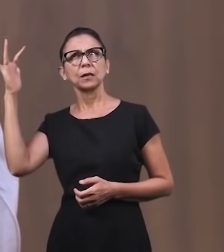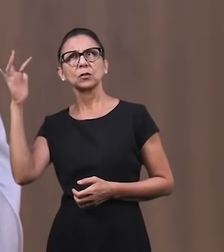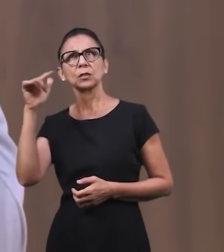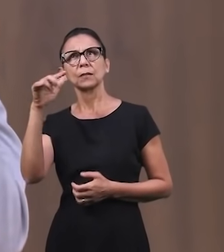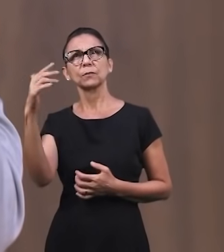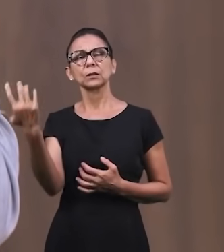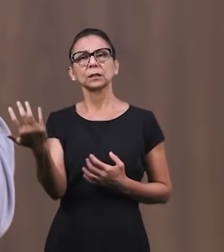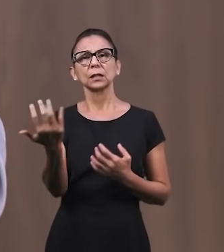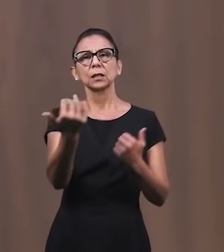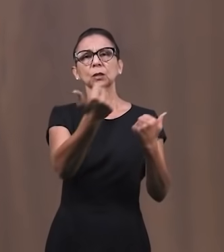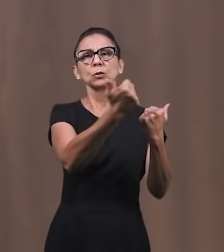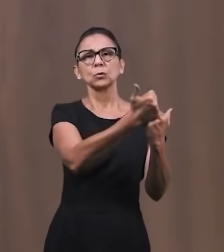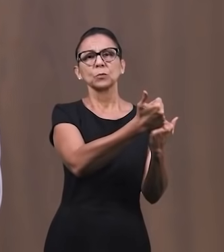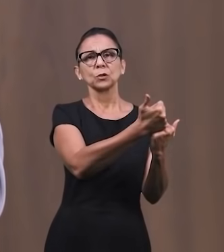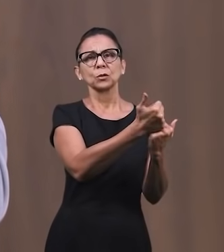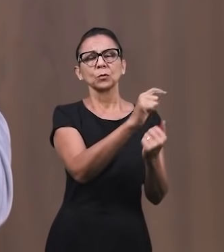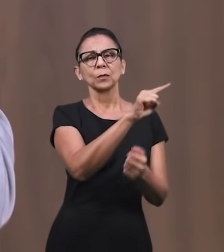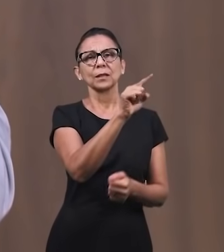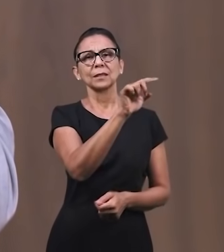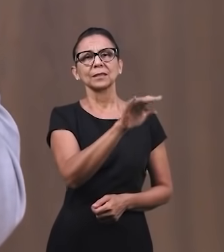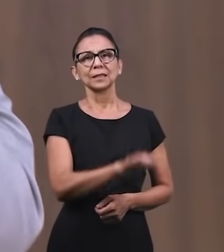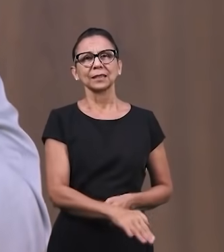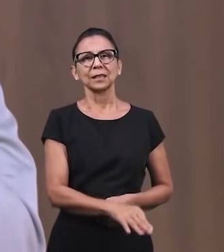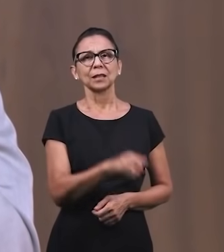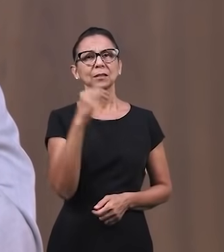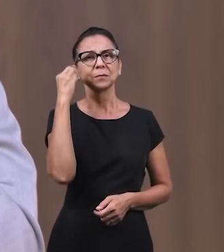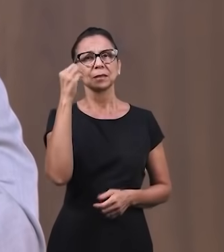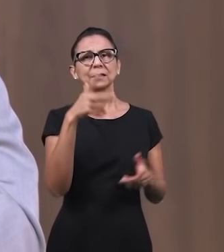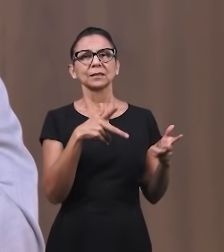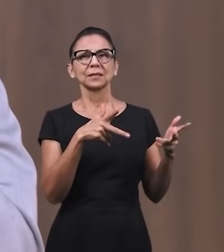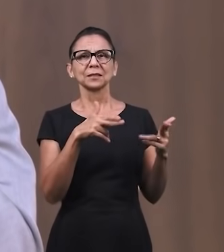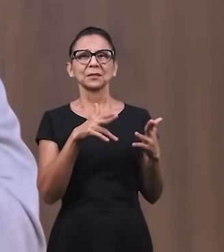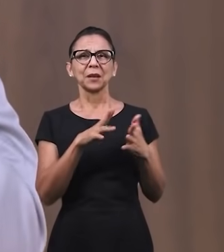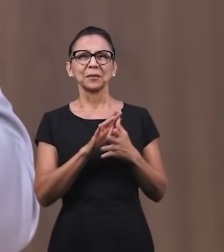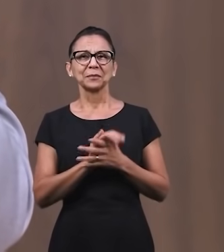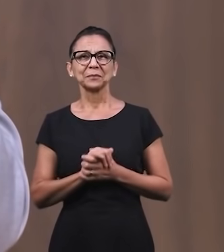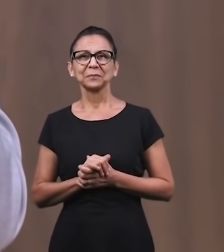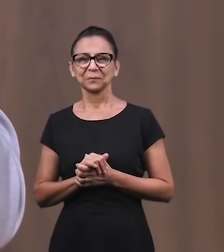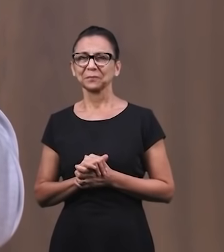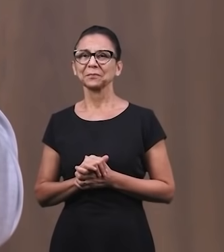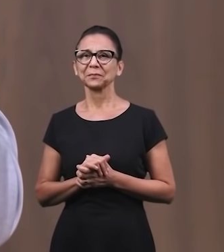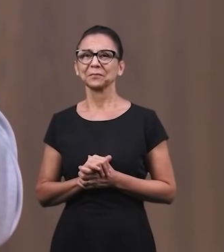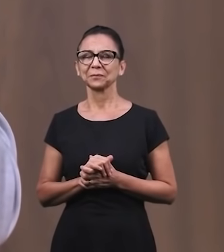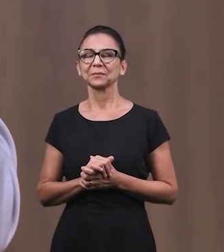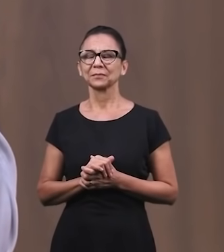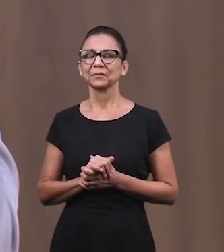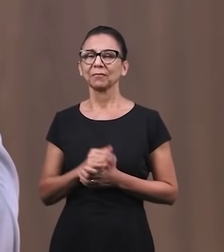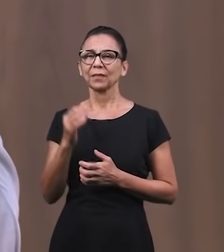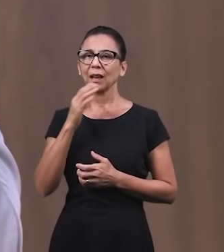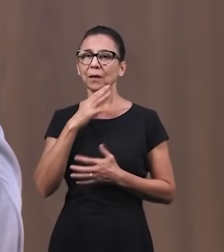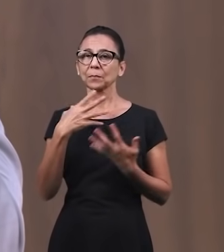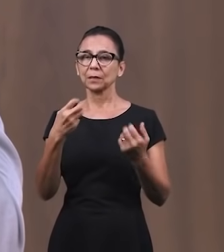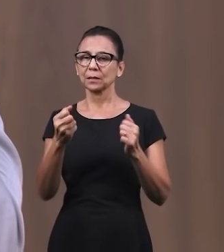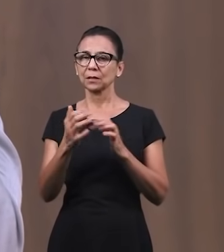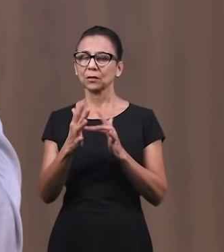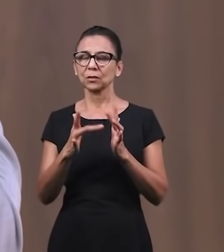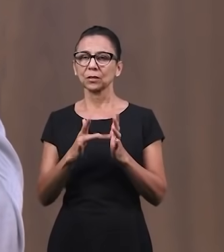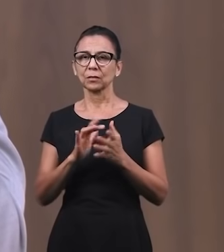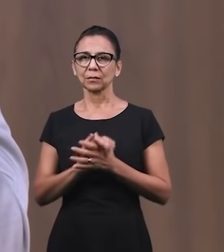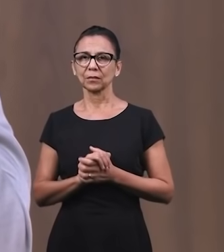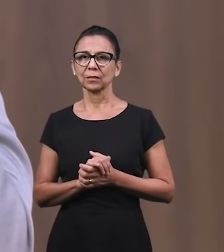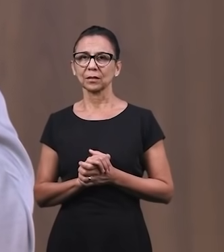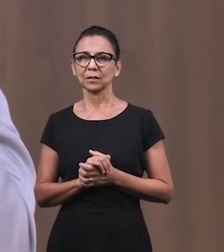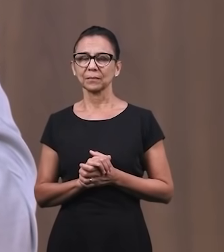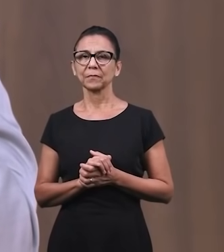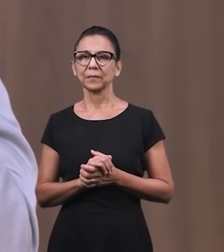expressão de Jesus. Ele está te chamando a viver uma experiência com Ele. desce depressa. Desce do teu orgulho, desce